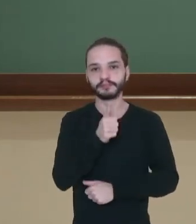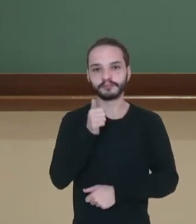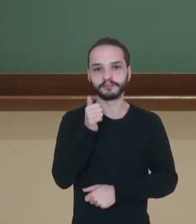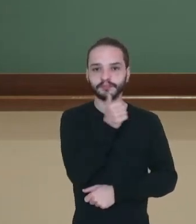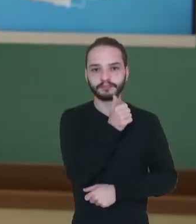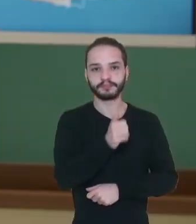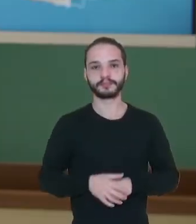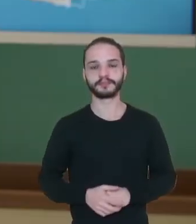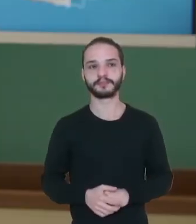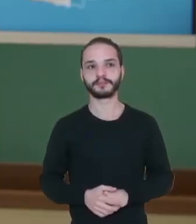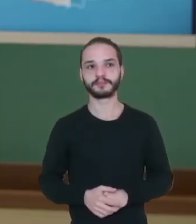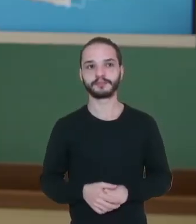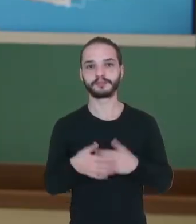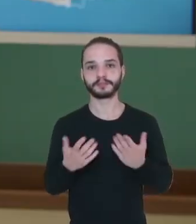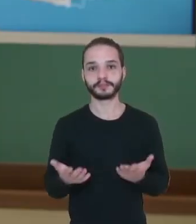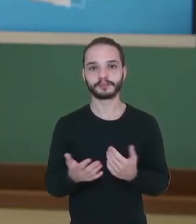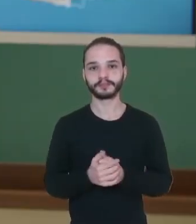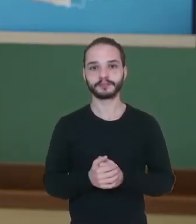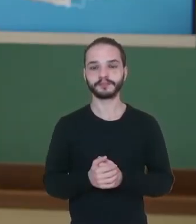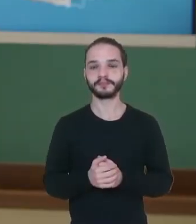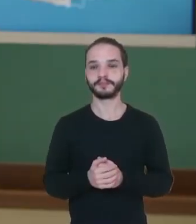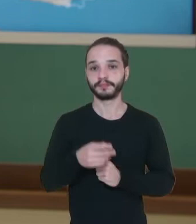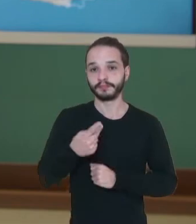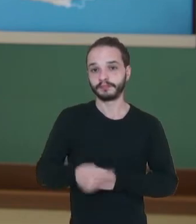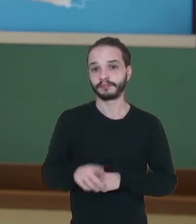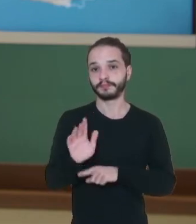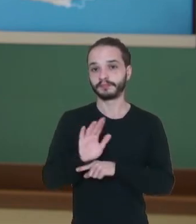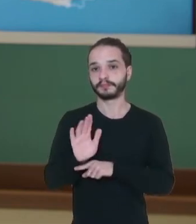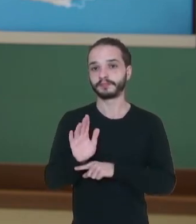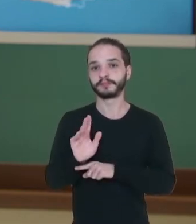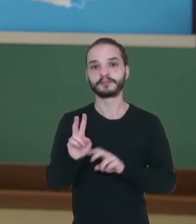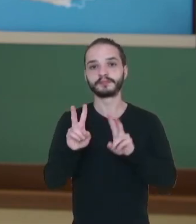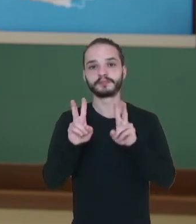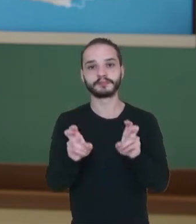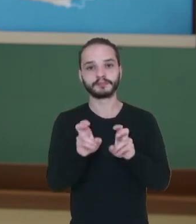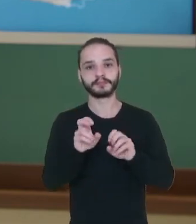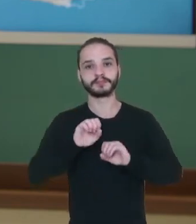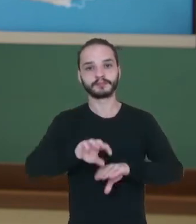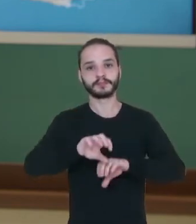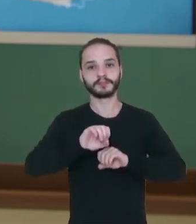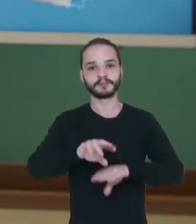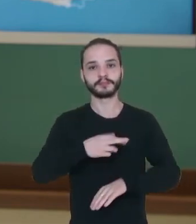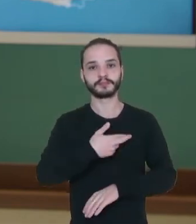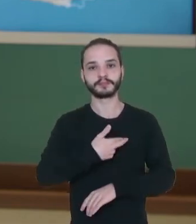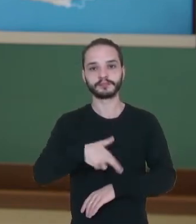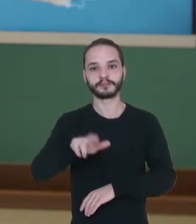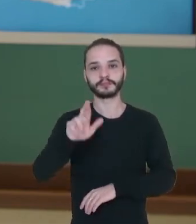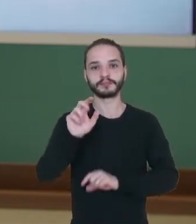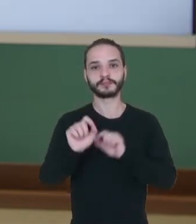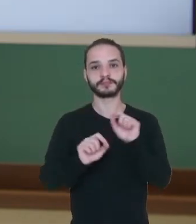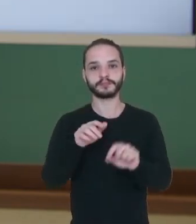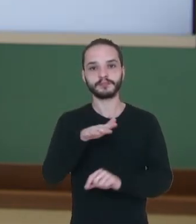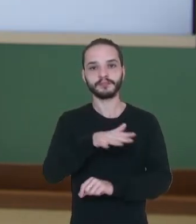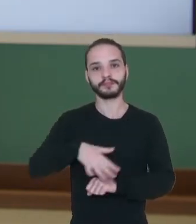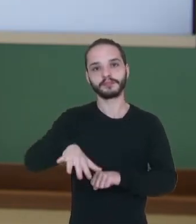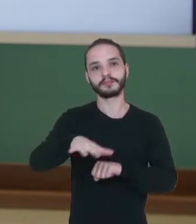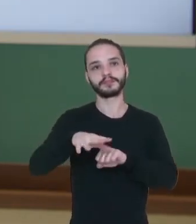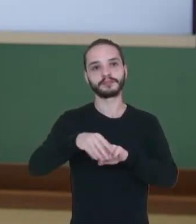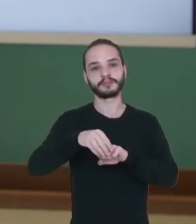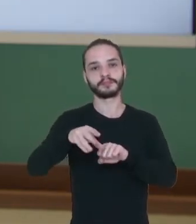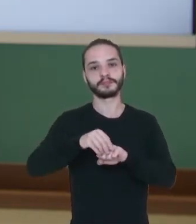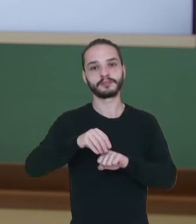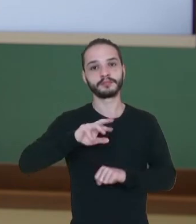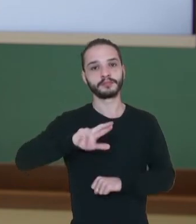sagrados. Bem, este vídeo é sobre ensino religioso como área de conhecimento